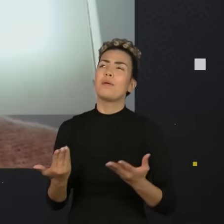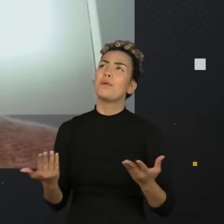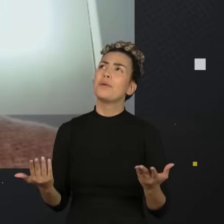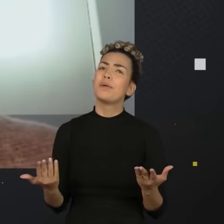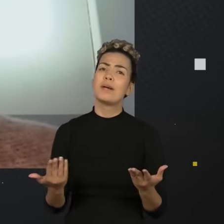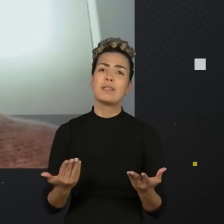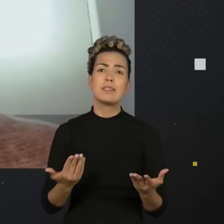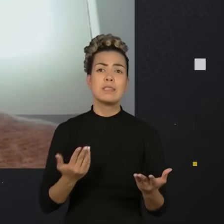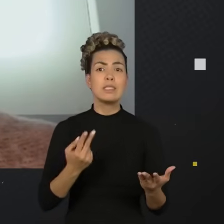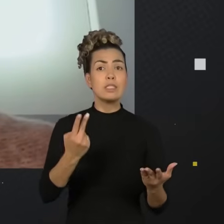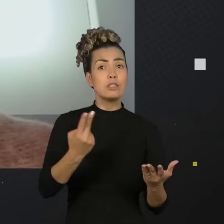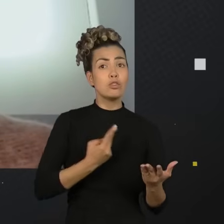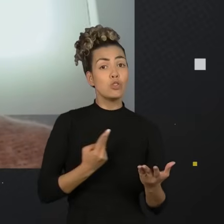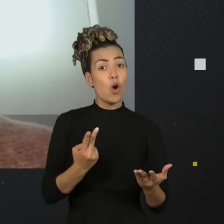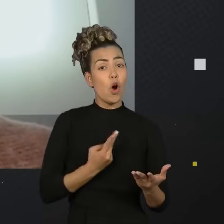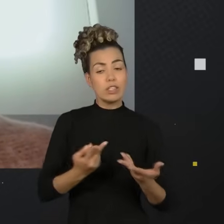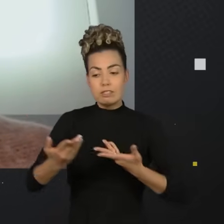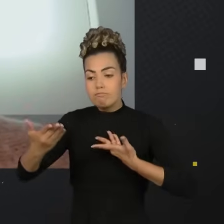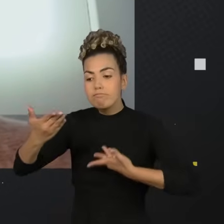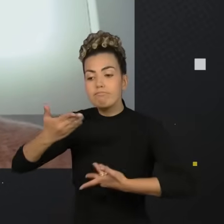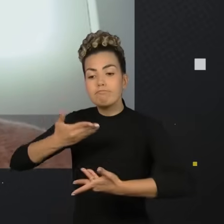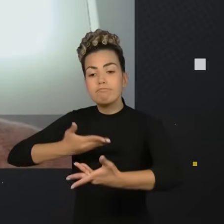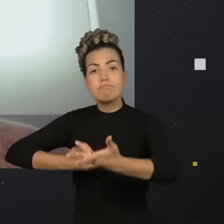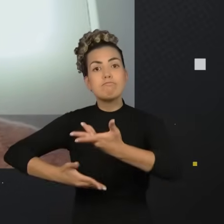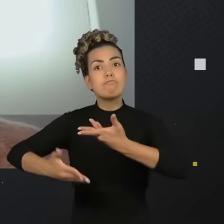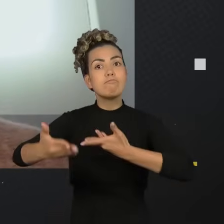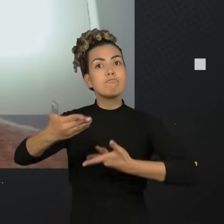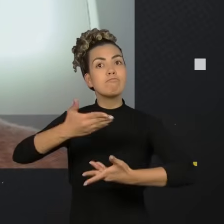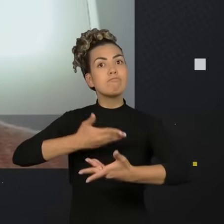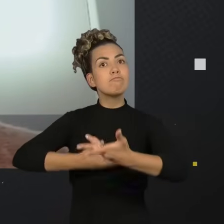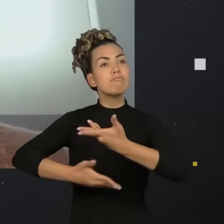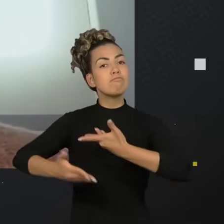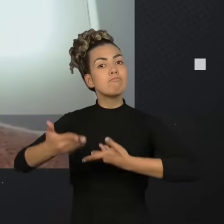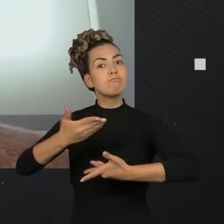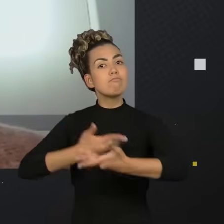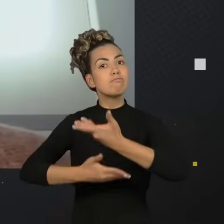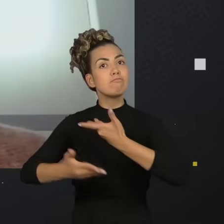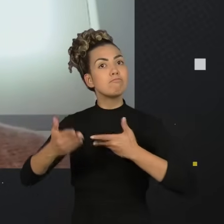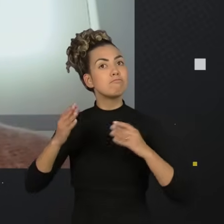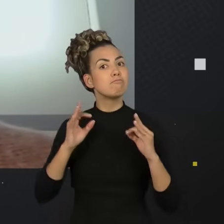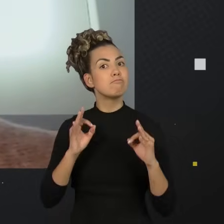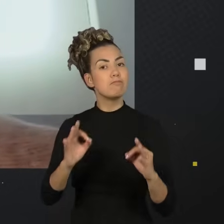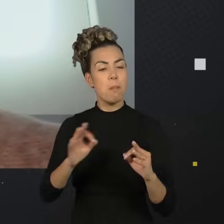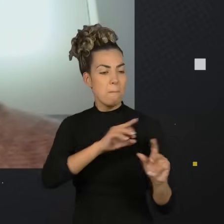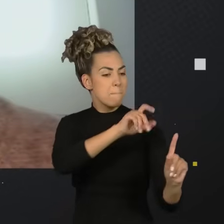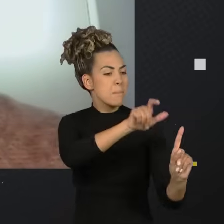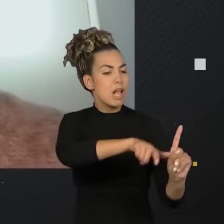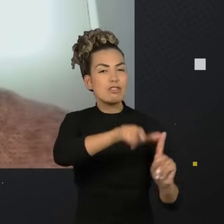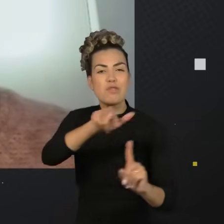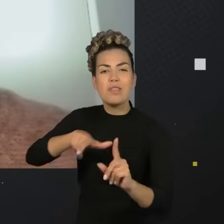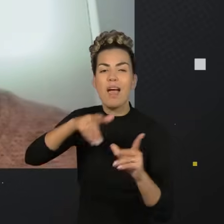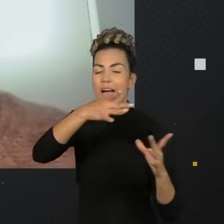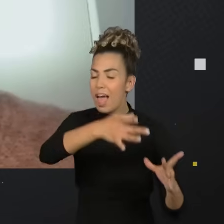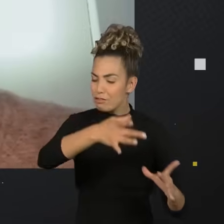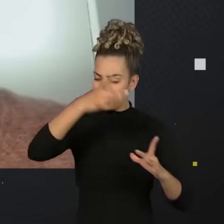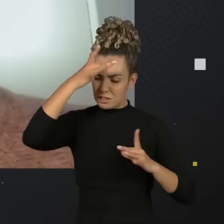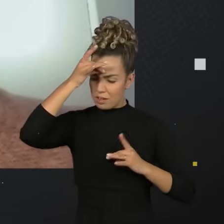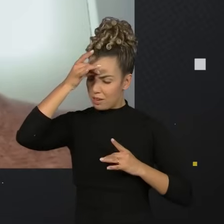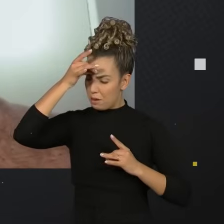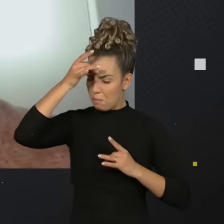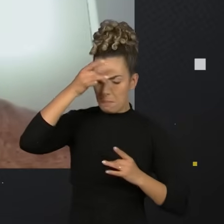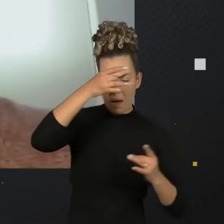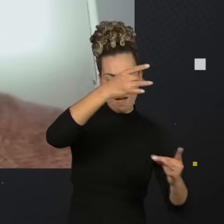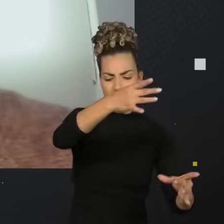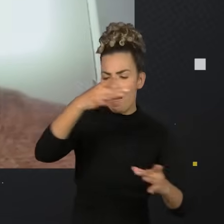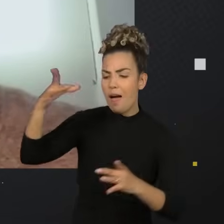possamos dividir essas criaturas, esses personagens que saem